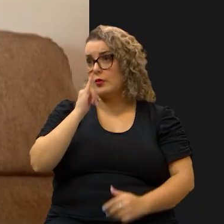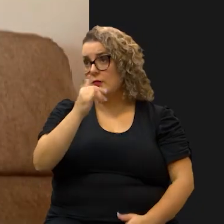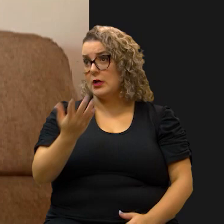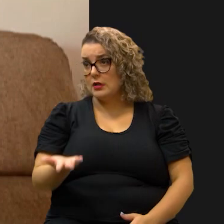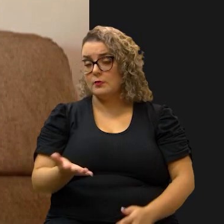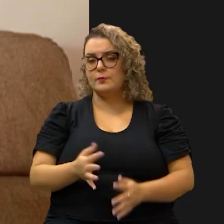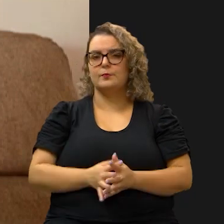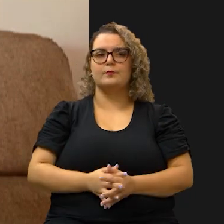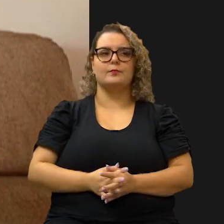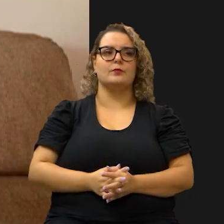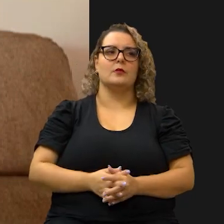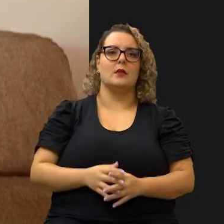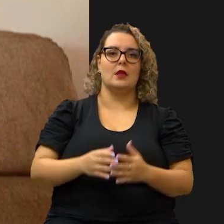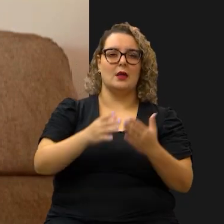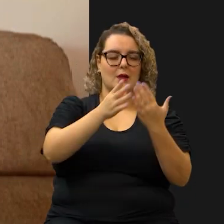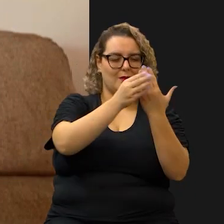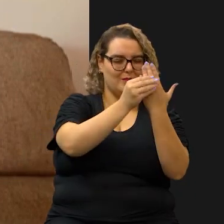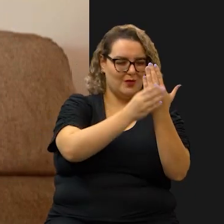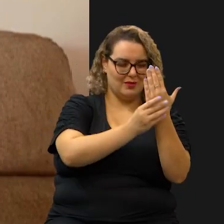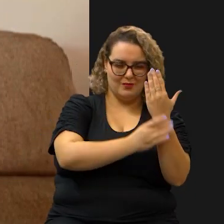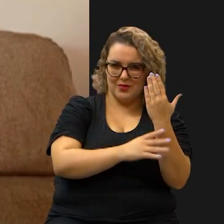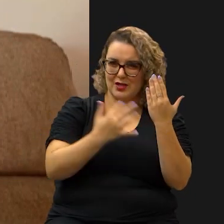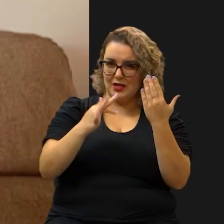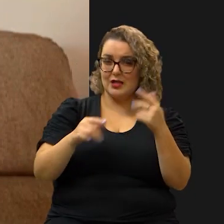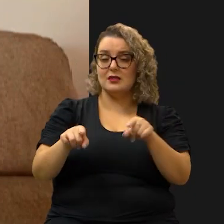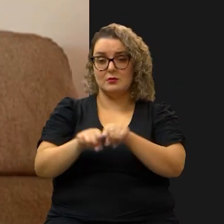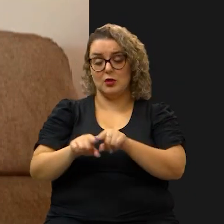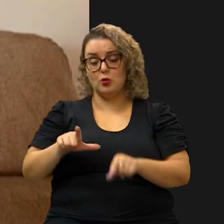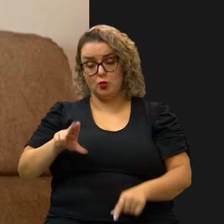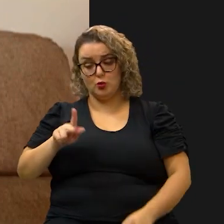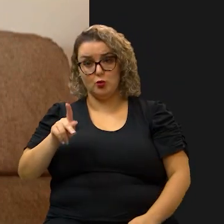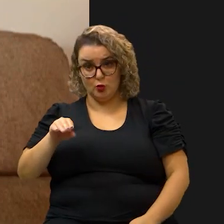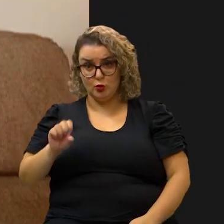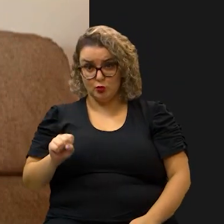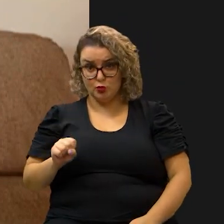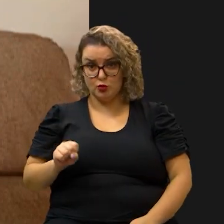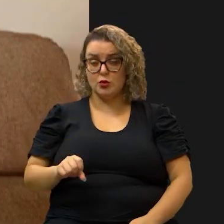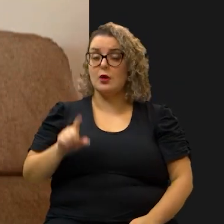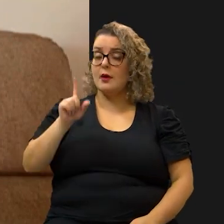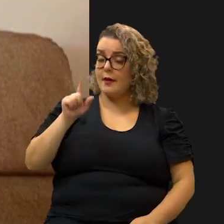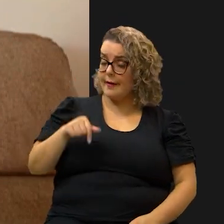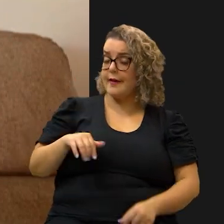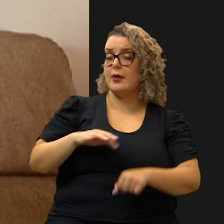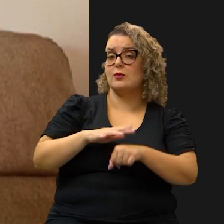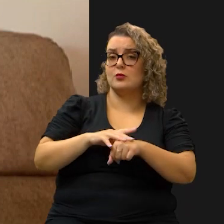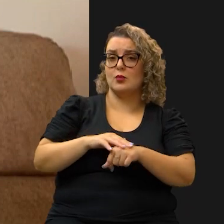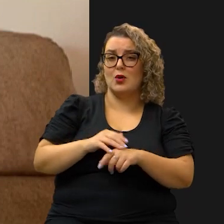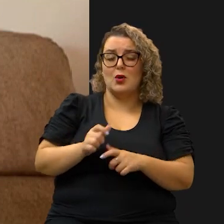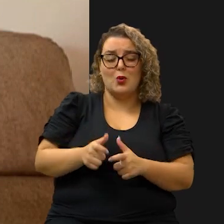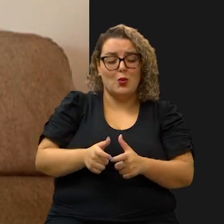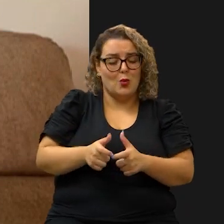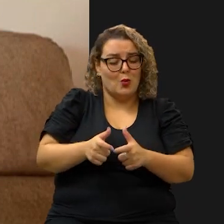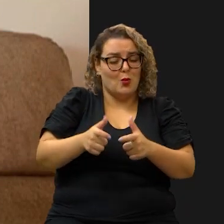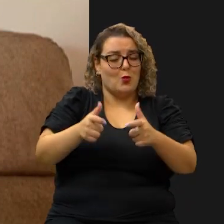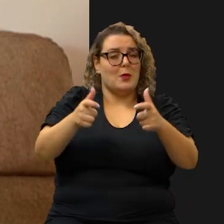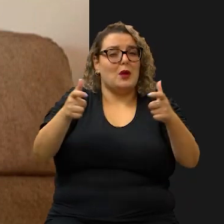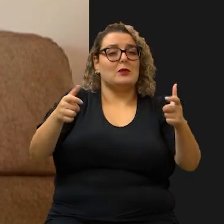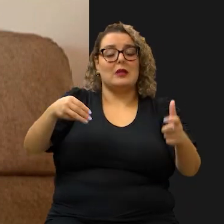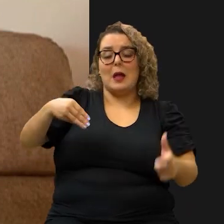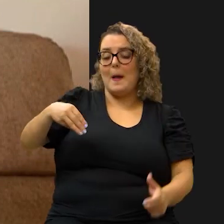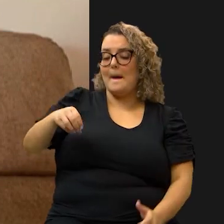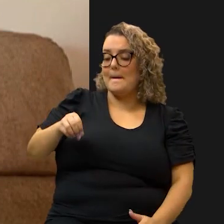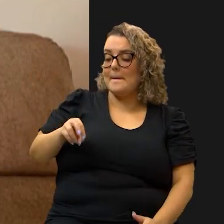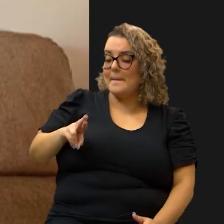isso que eu te falei, assim, tanto a fibromialgia quanto o lúpus são doenças que têm uma